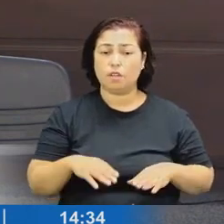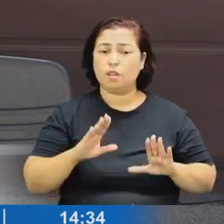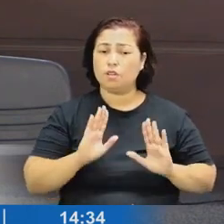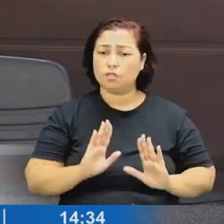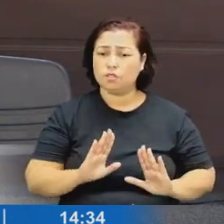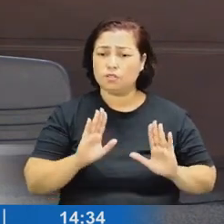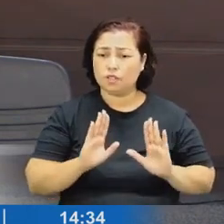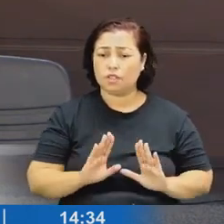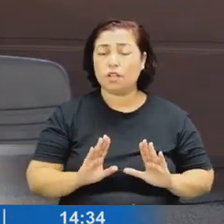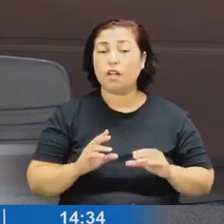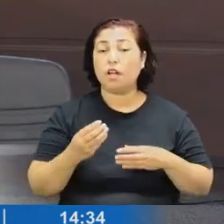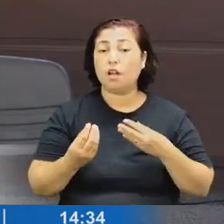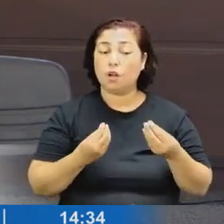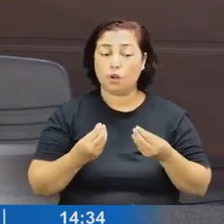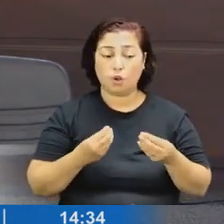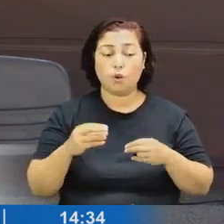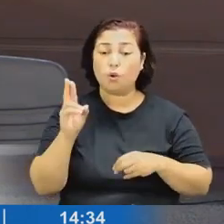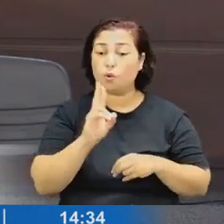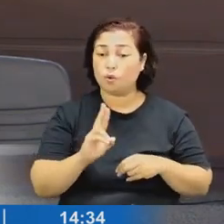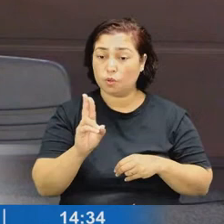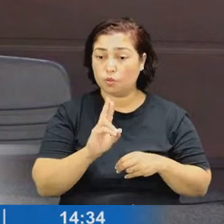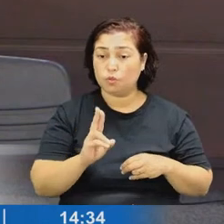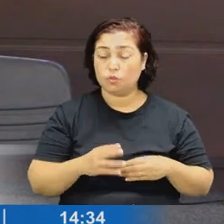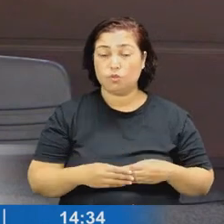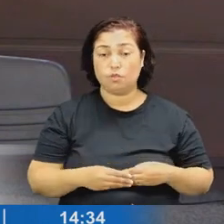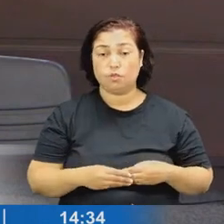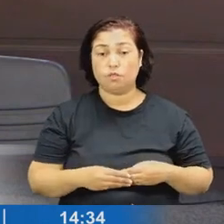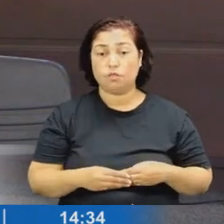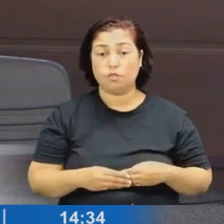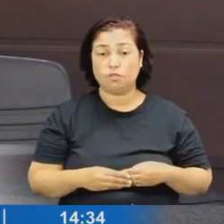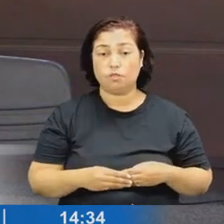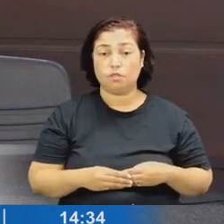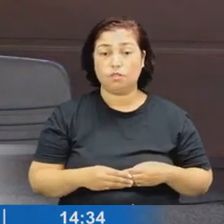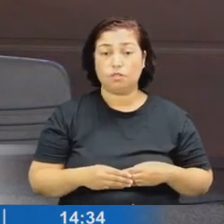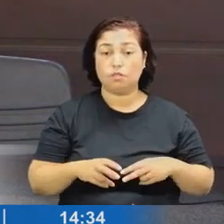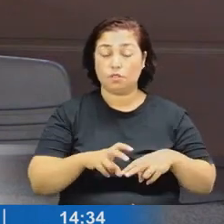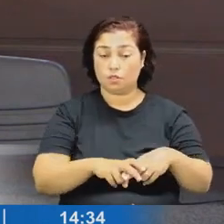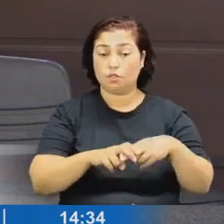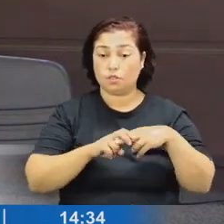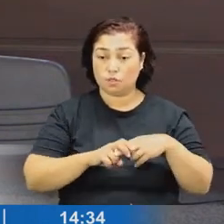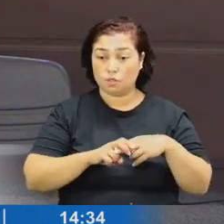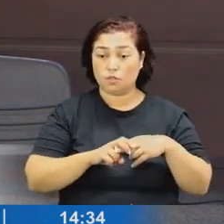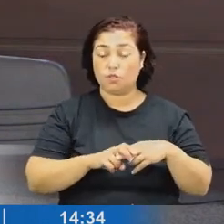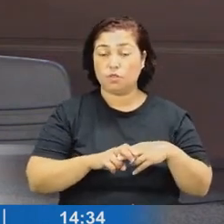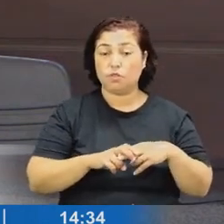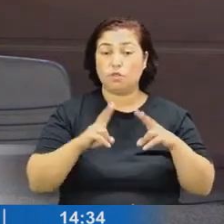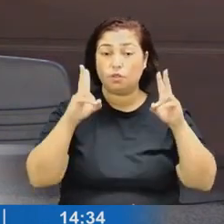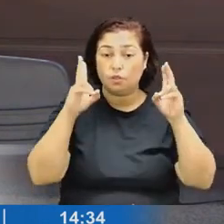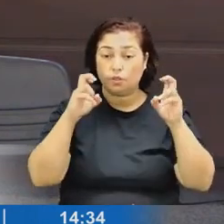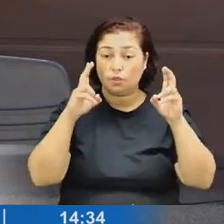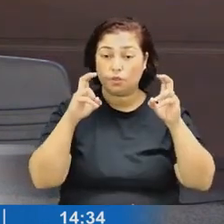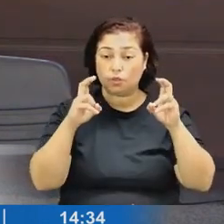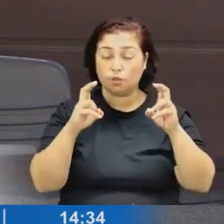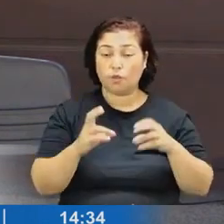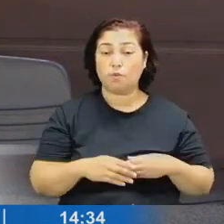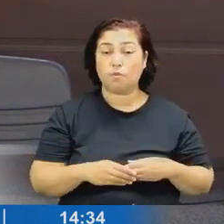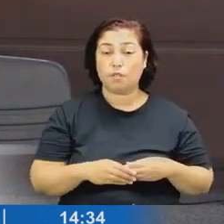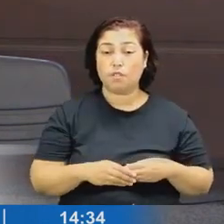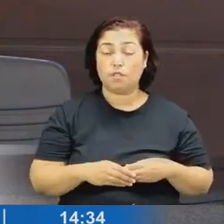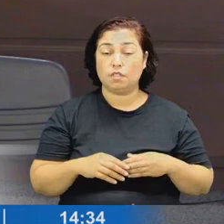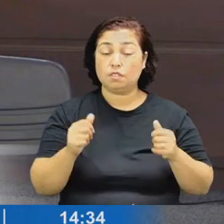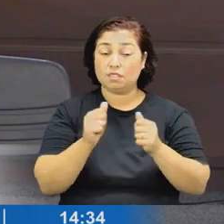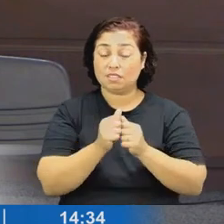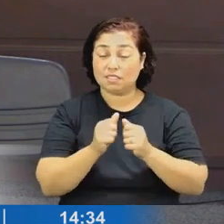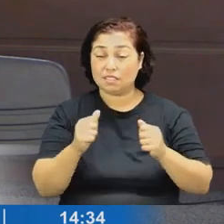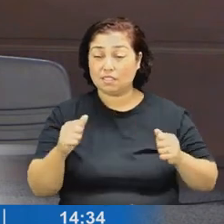usa a internet então assim a gente está nesse momento de transição por isso que são assuntos longos então aqui que